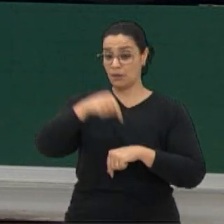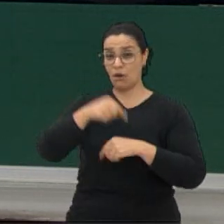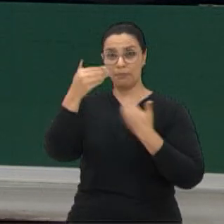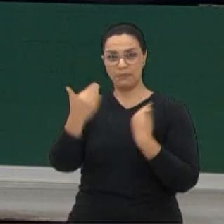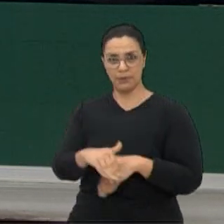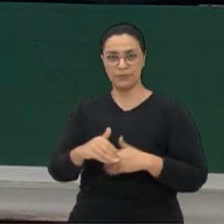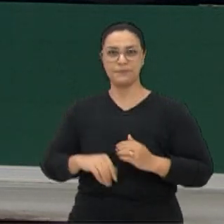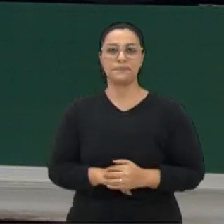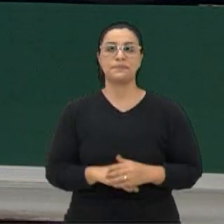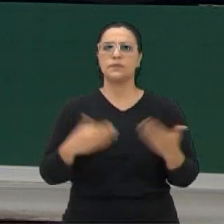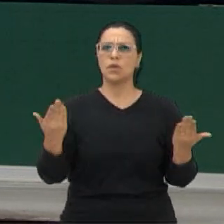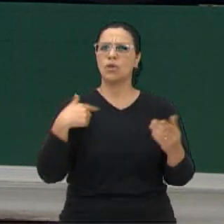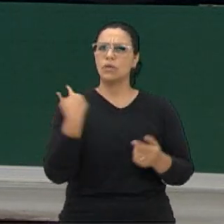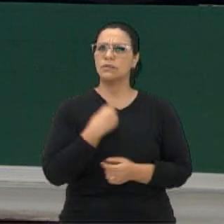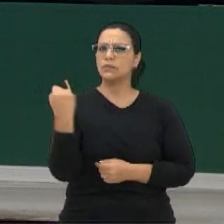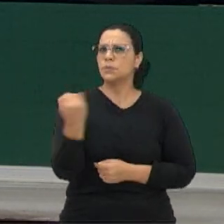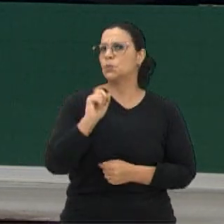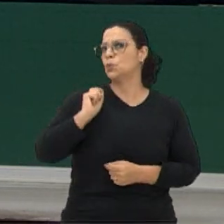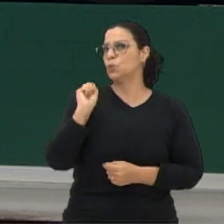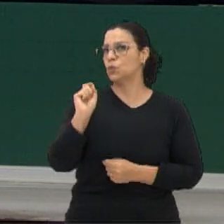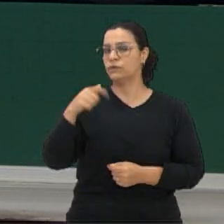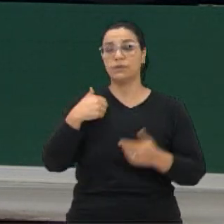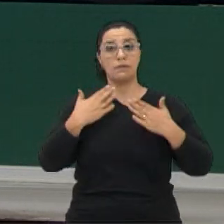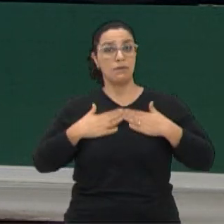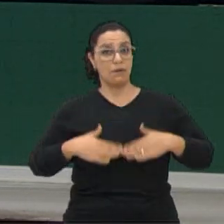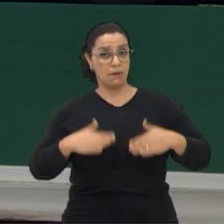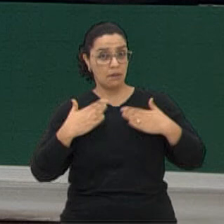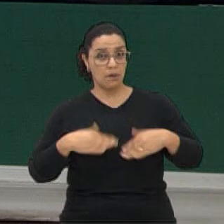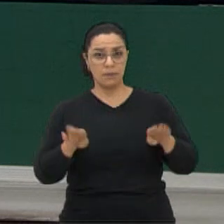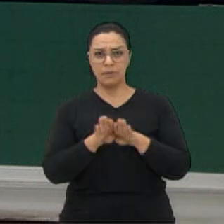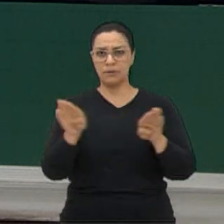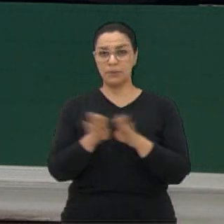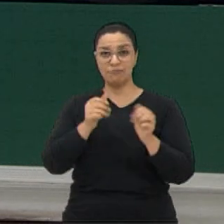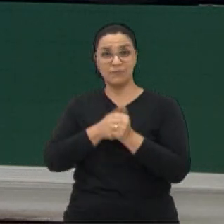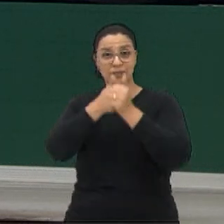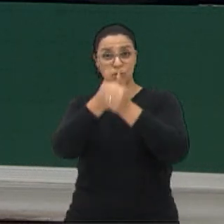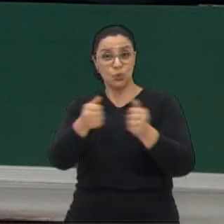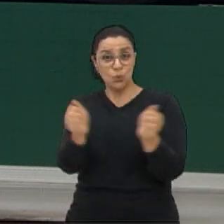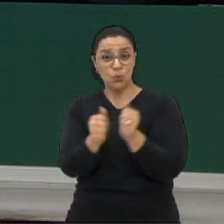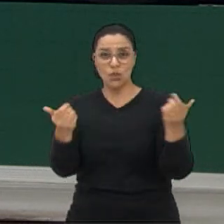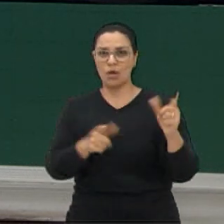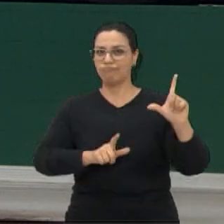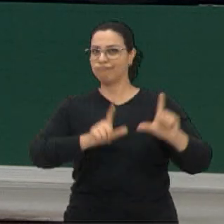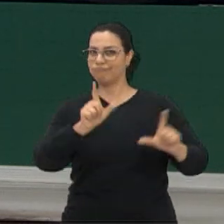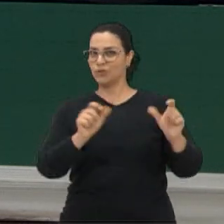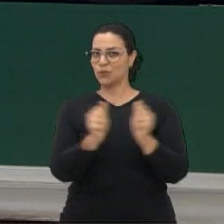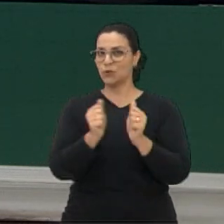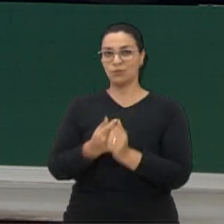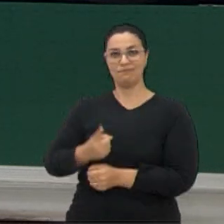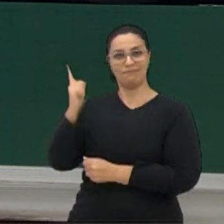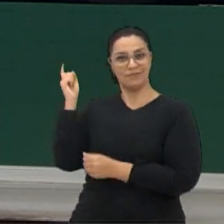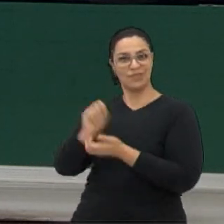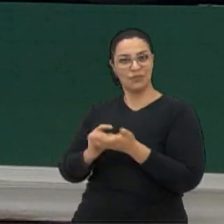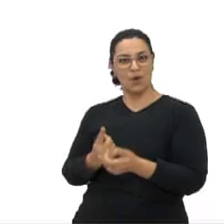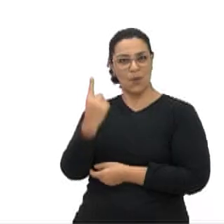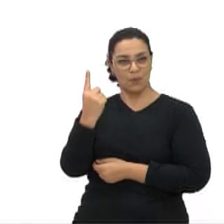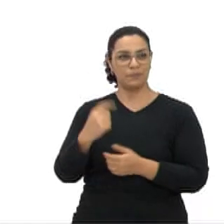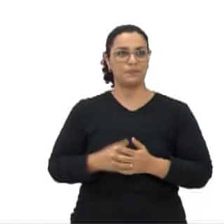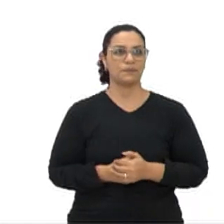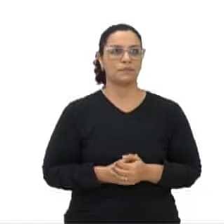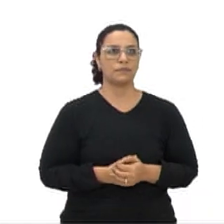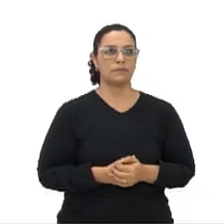sua prova. Então, importante, tenha calma e acompanhe aqui junto comigo na tela aqui o nosso primeiro exercício. Olha lá, ó.